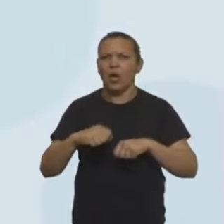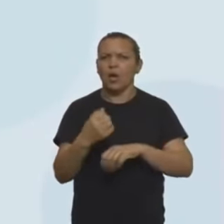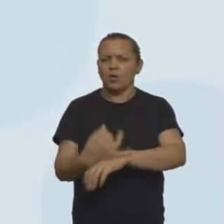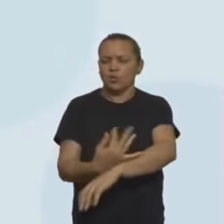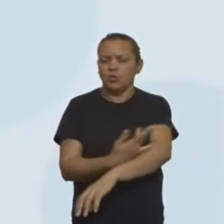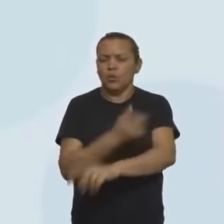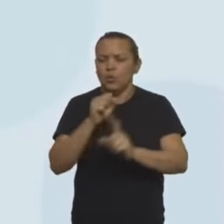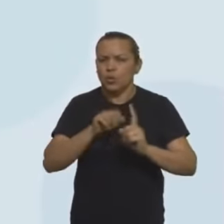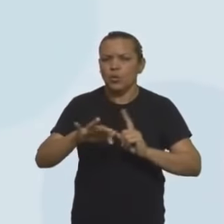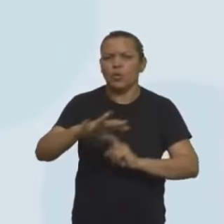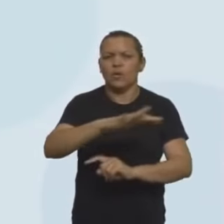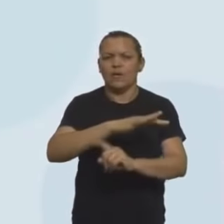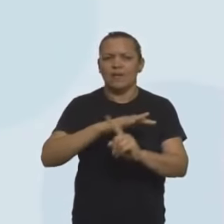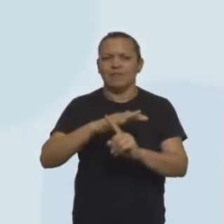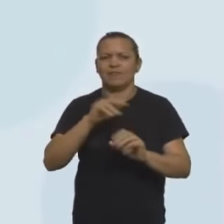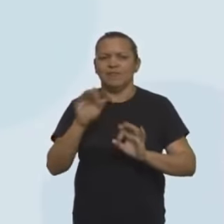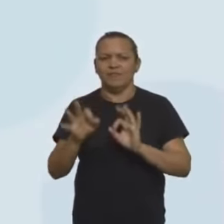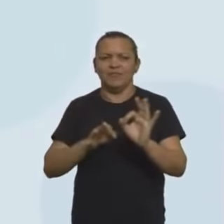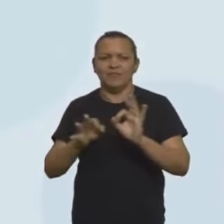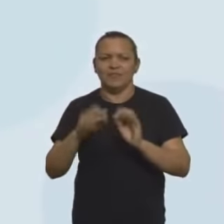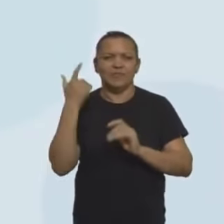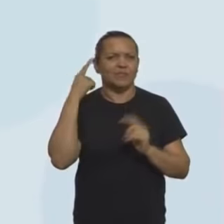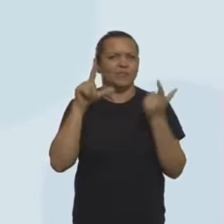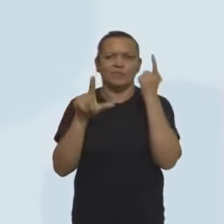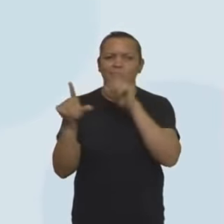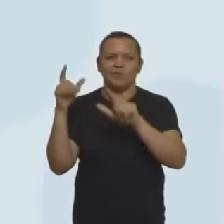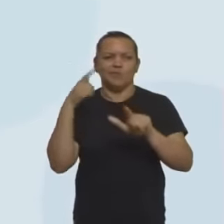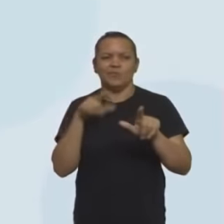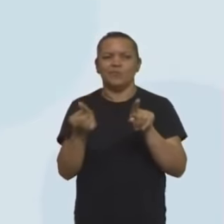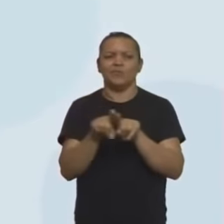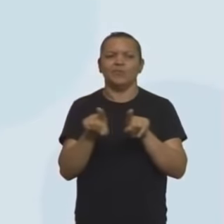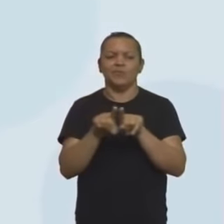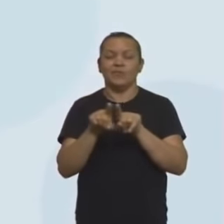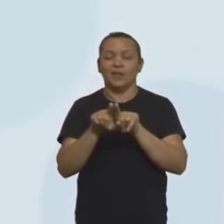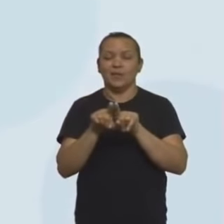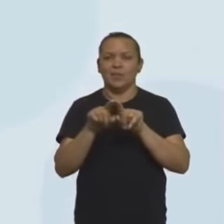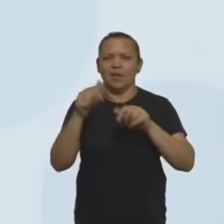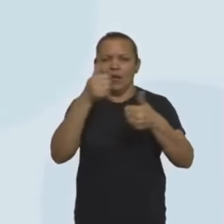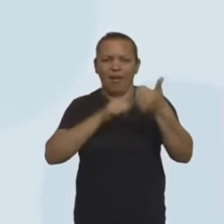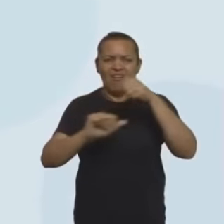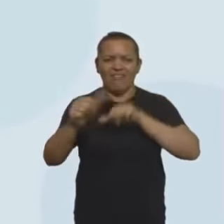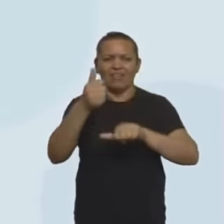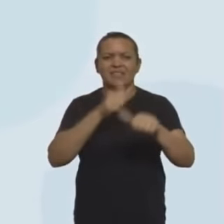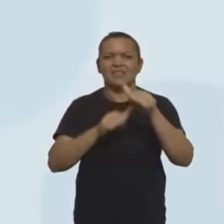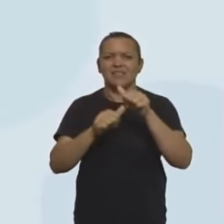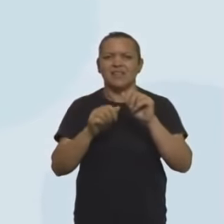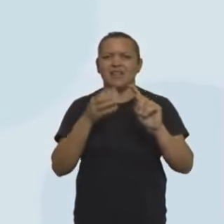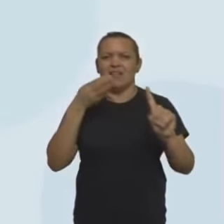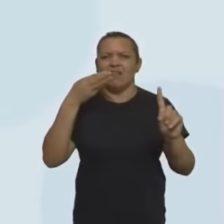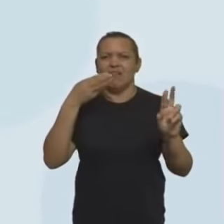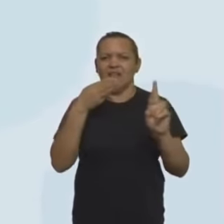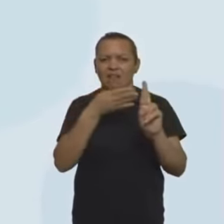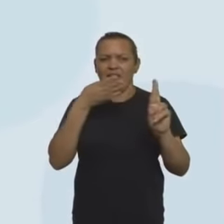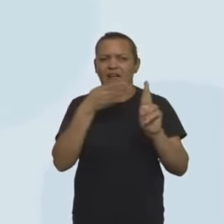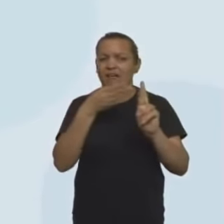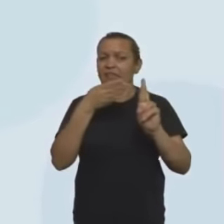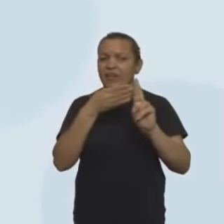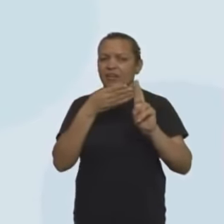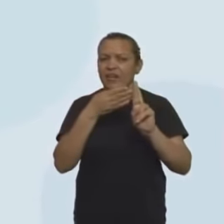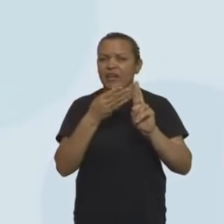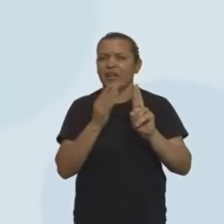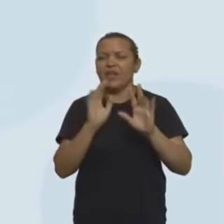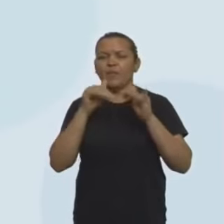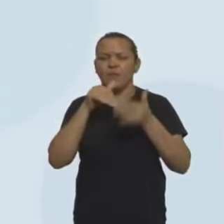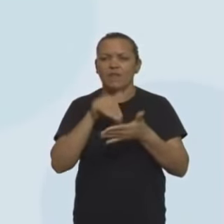de convivência, dos resultados, né? A gente vai falar brevemente sobre a avaliação, a gente tem as referências e, por fim,